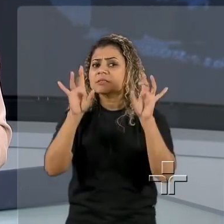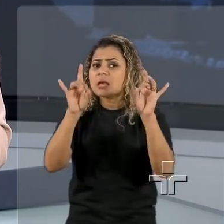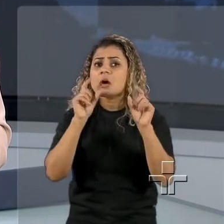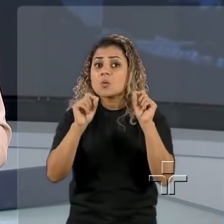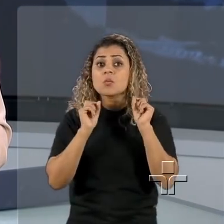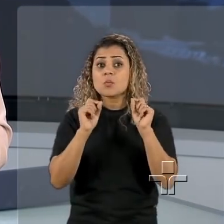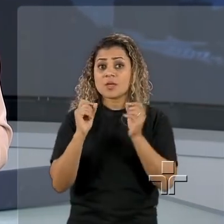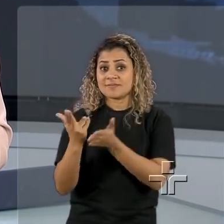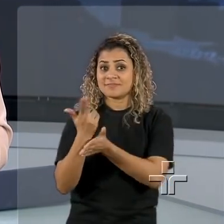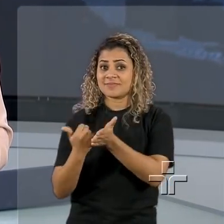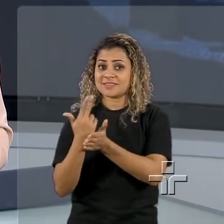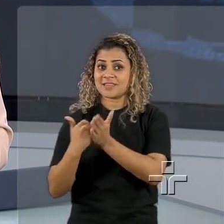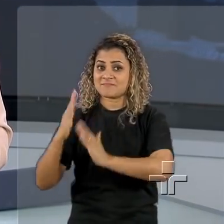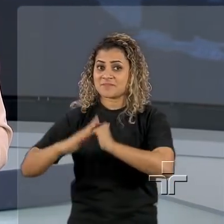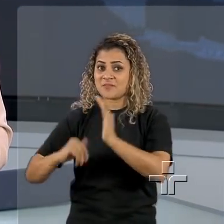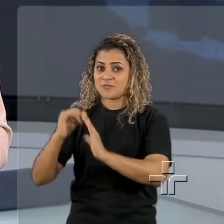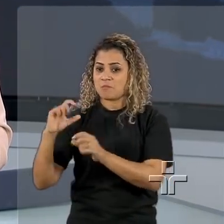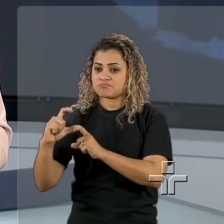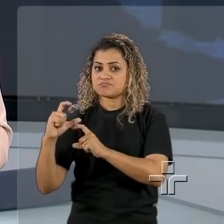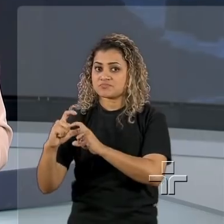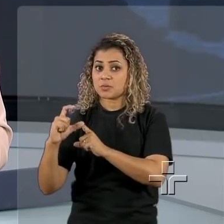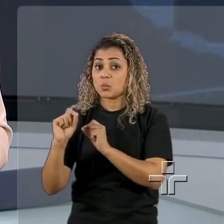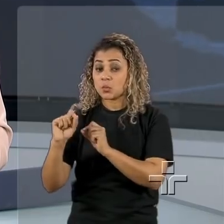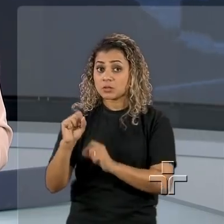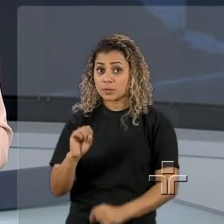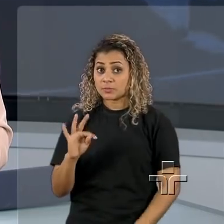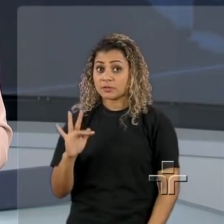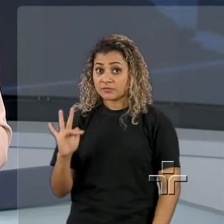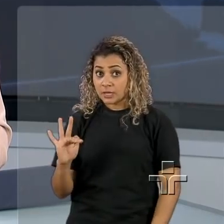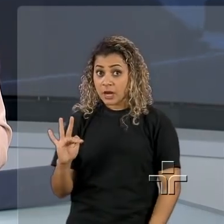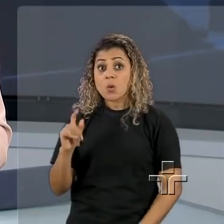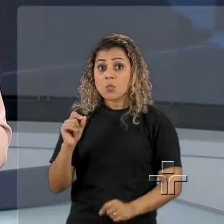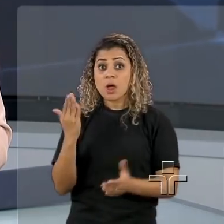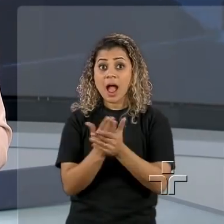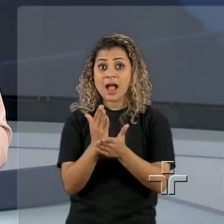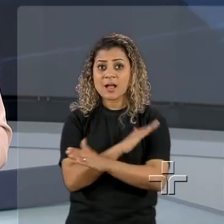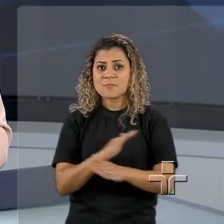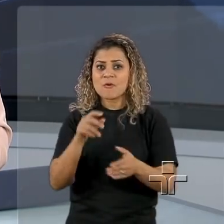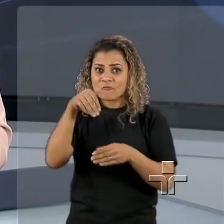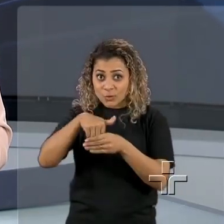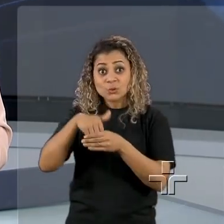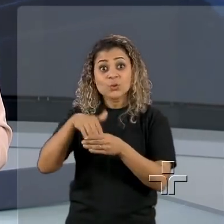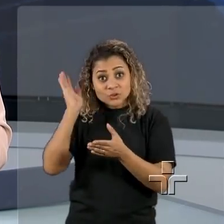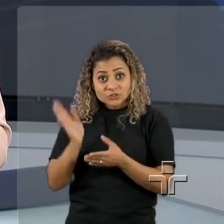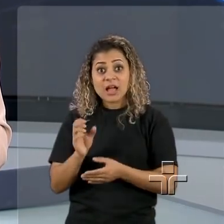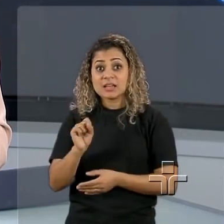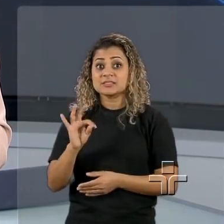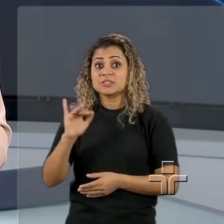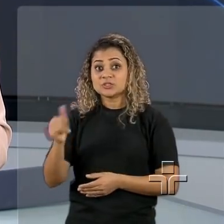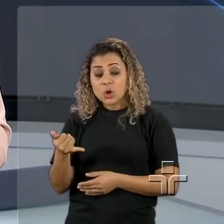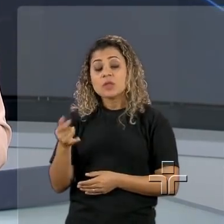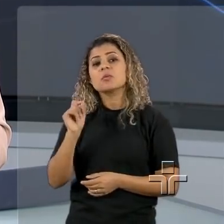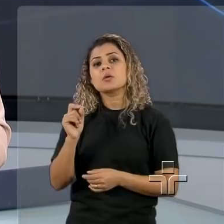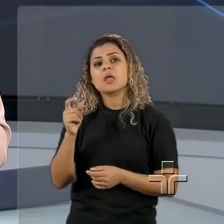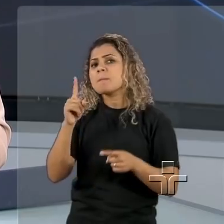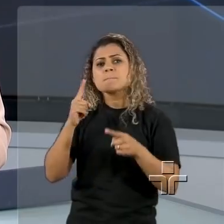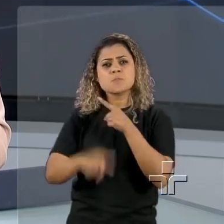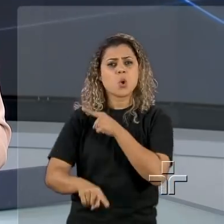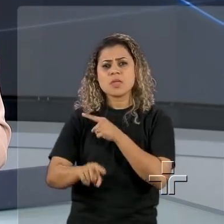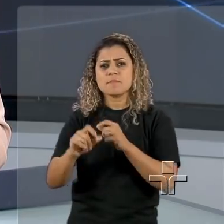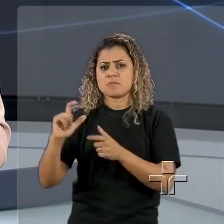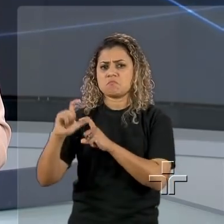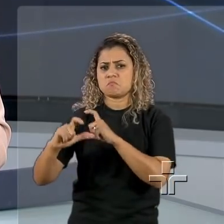russa não é a única que lhes interessa. Os locais mostram particular apreço por uma boa história brasileira. Jorge Amado é o escritor